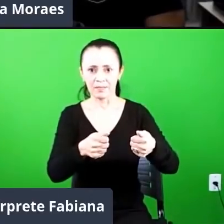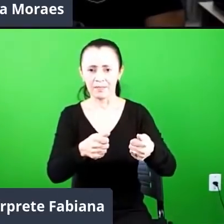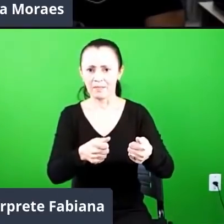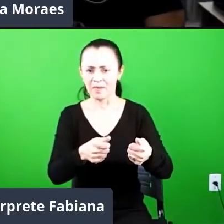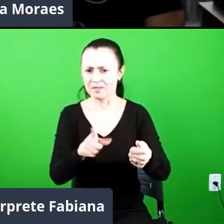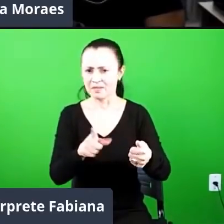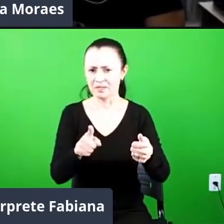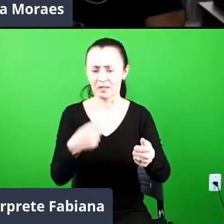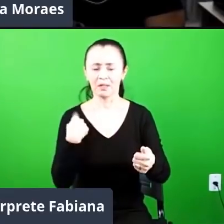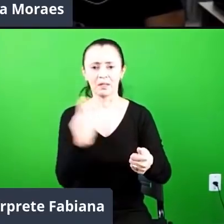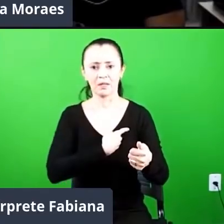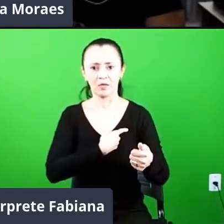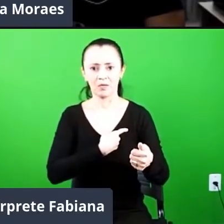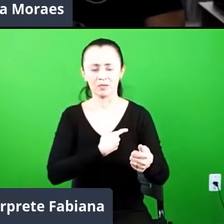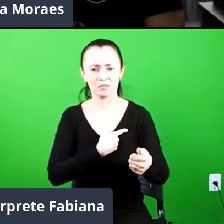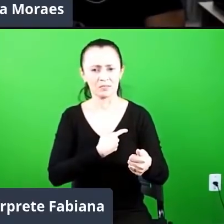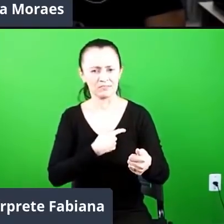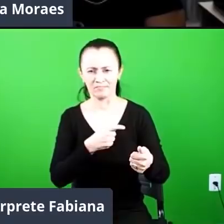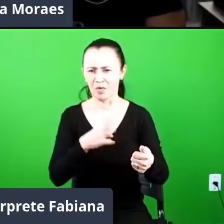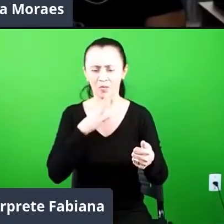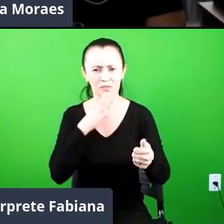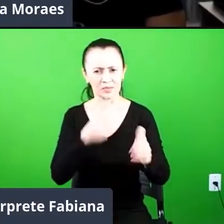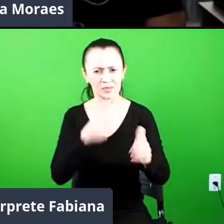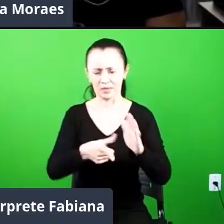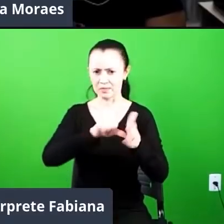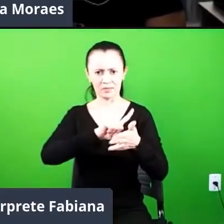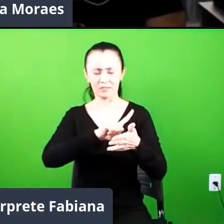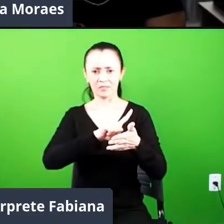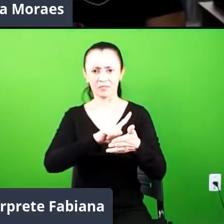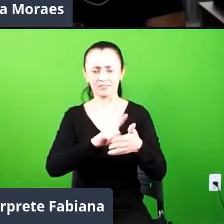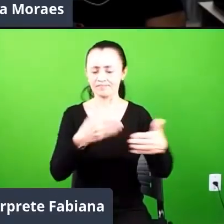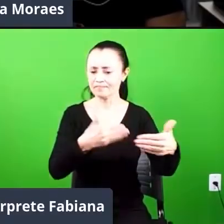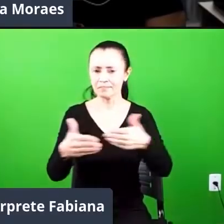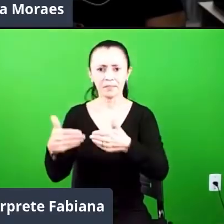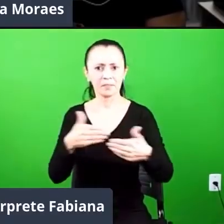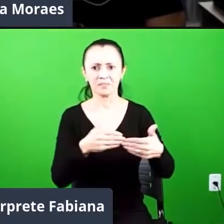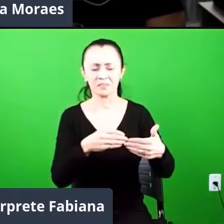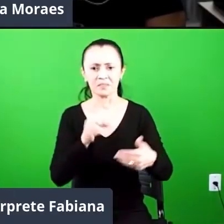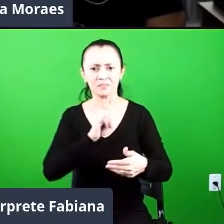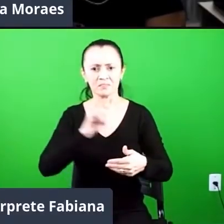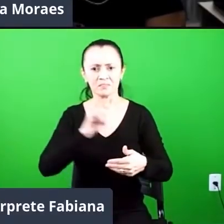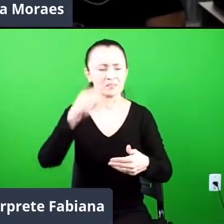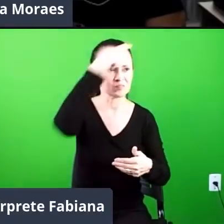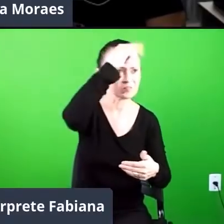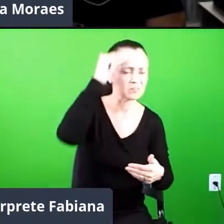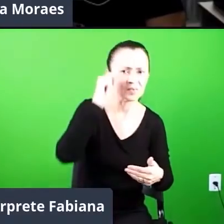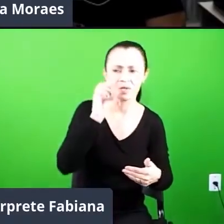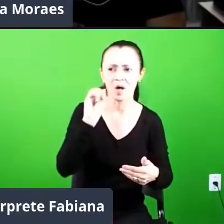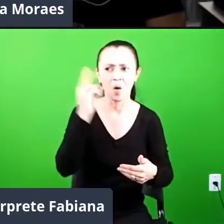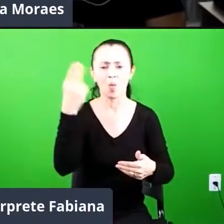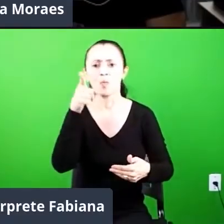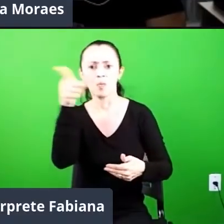isso, tanto os professores que estão na rede, né, atuando, quanto nós da universidade, que trabalhamos nos cursos